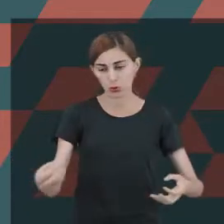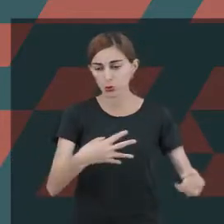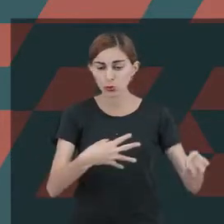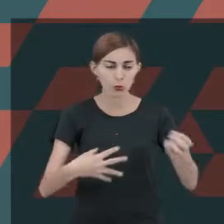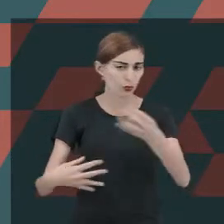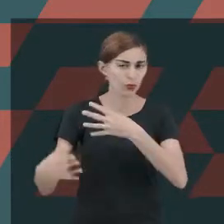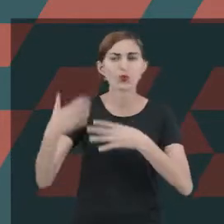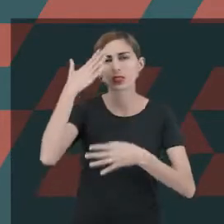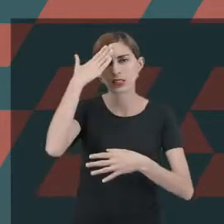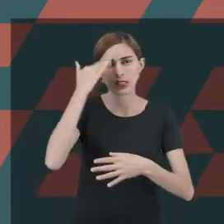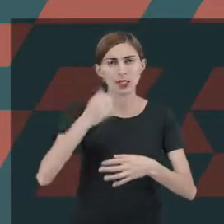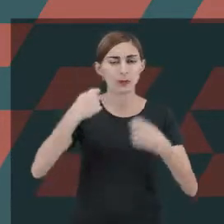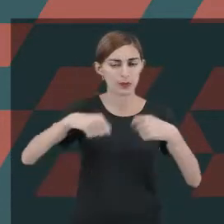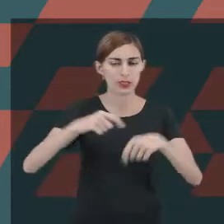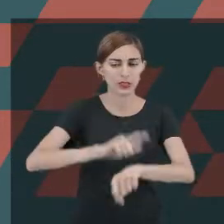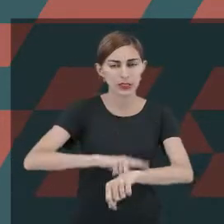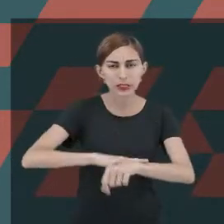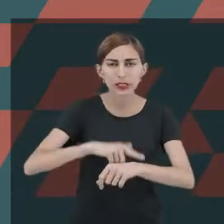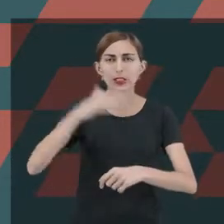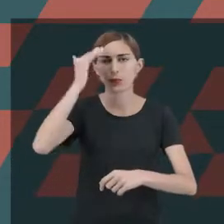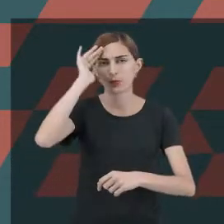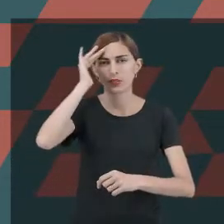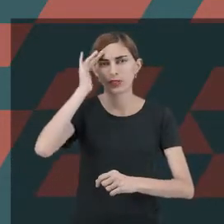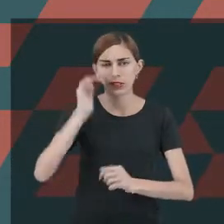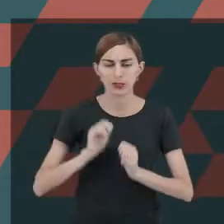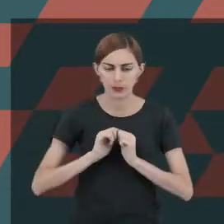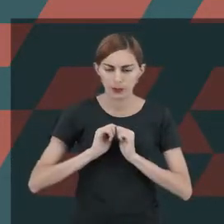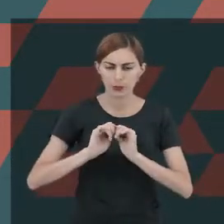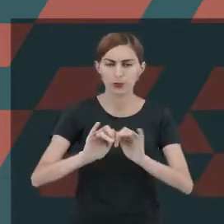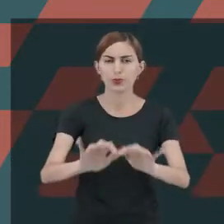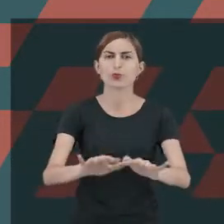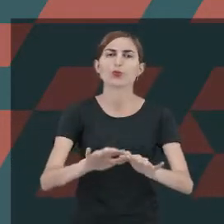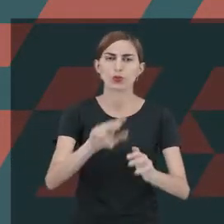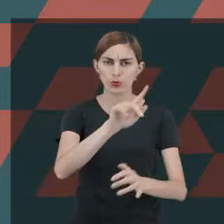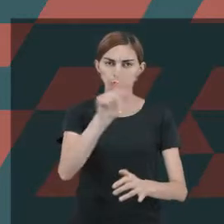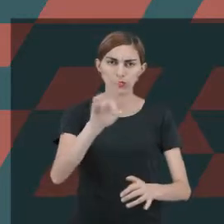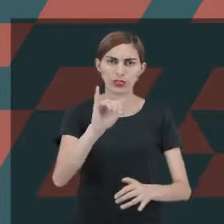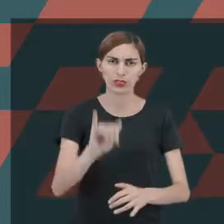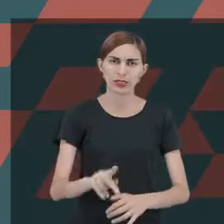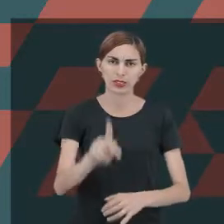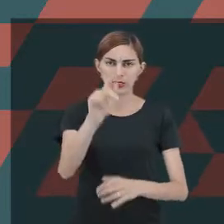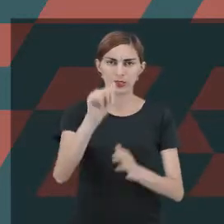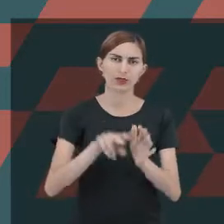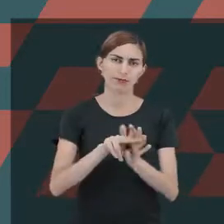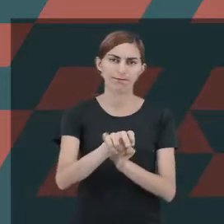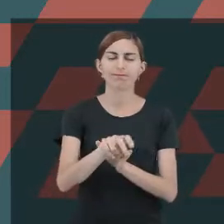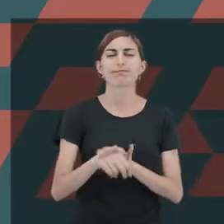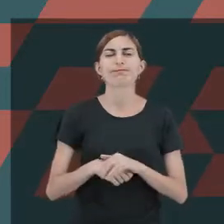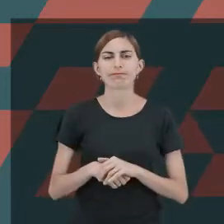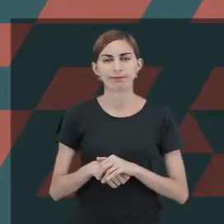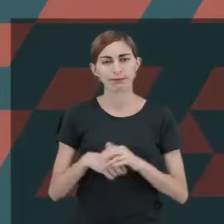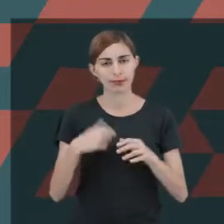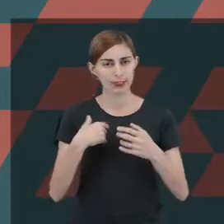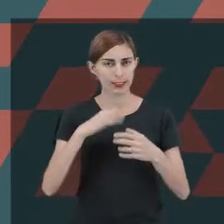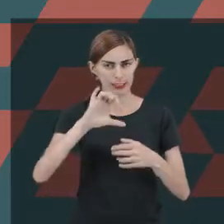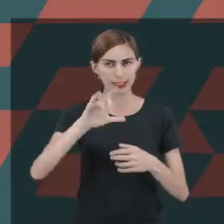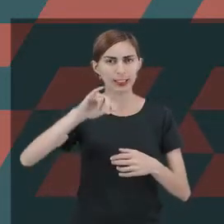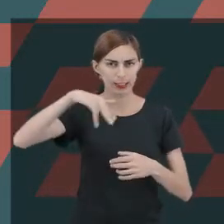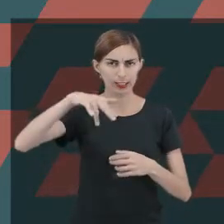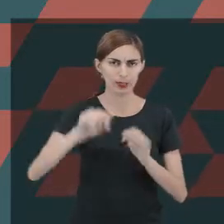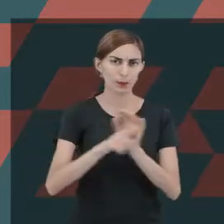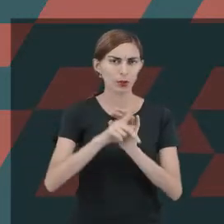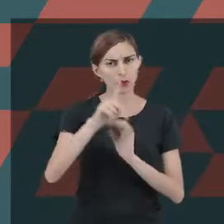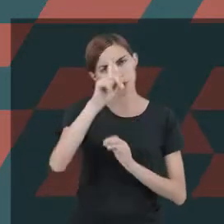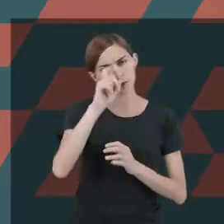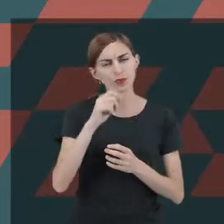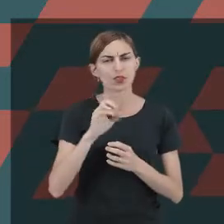vai precisar de mais tempo para poder entender melhor essa epidemia da síndrome congênita de Zika vírus. Então, falando da parte clínica, a característica que é